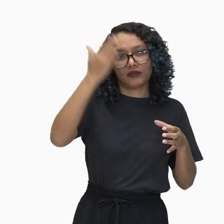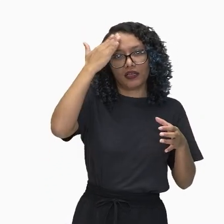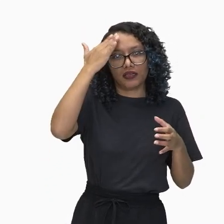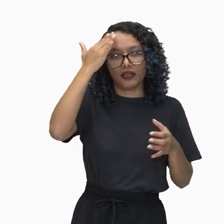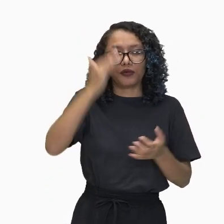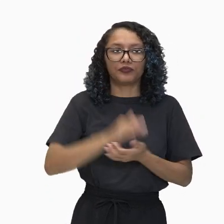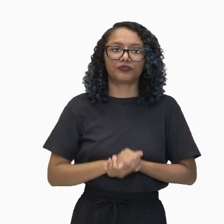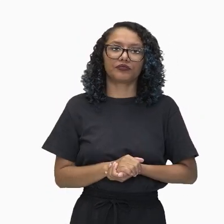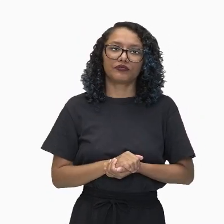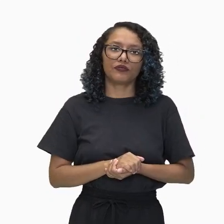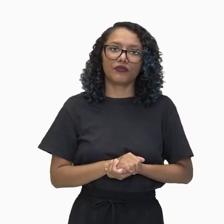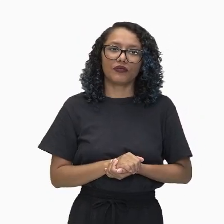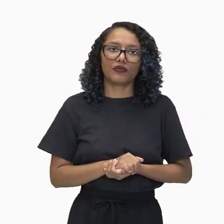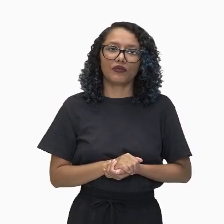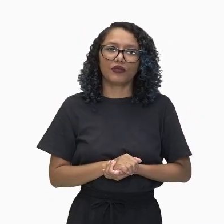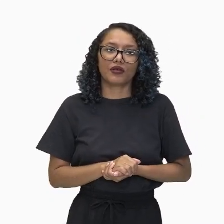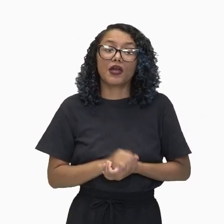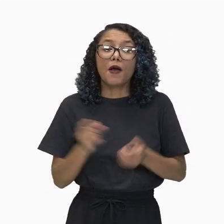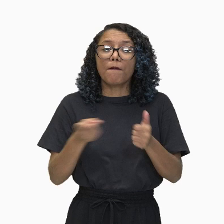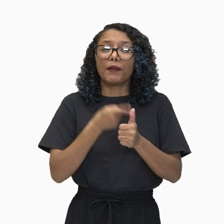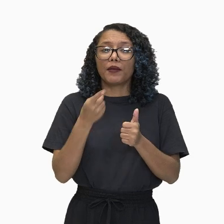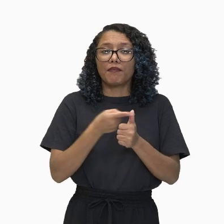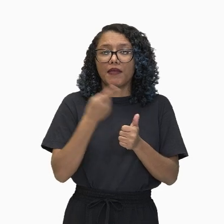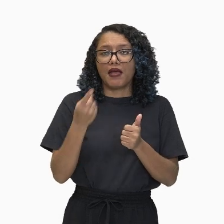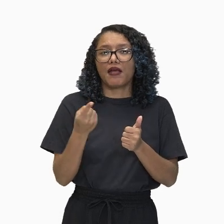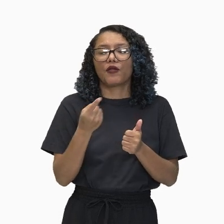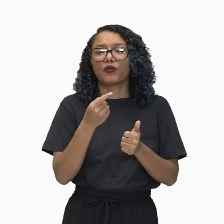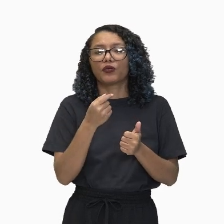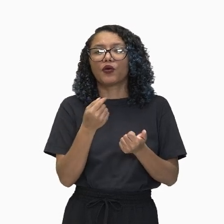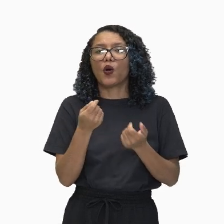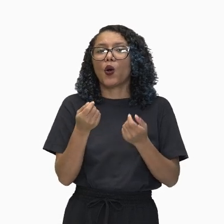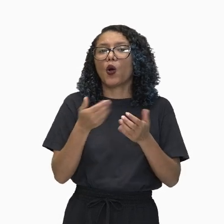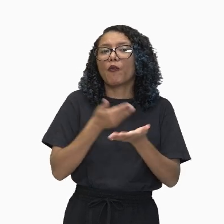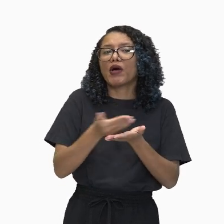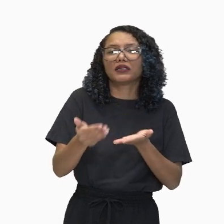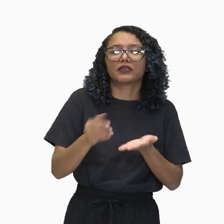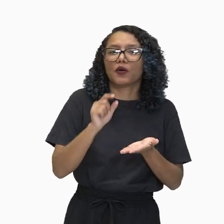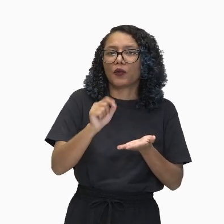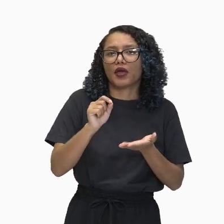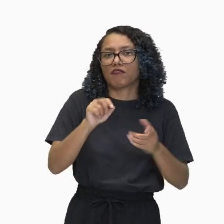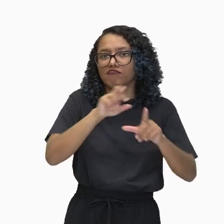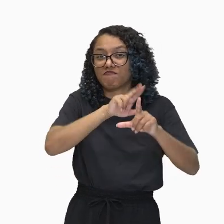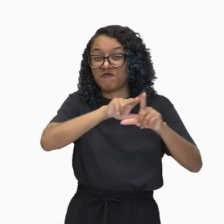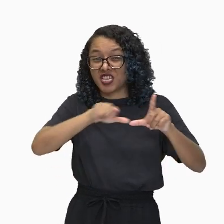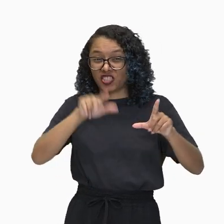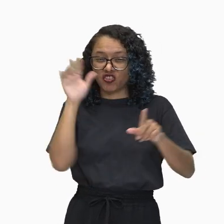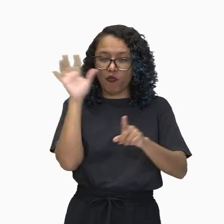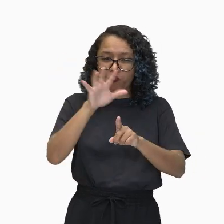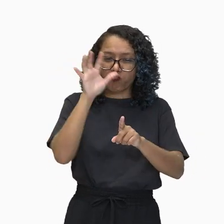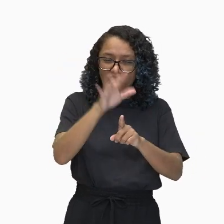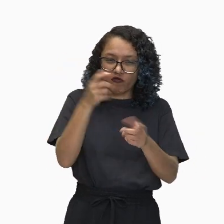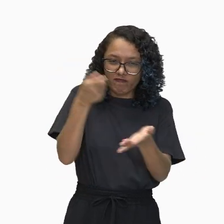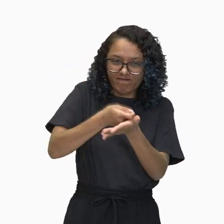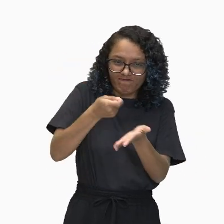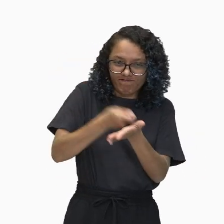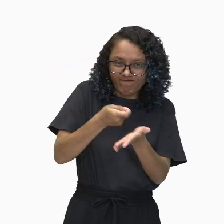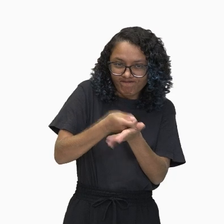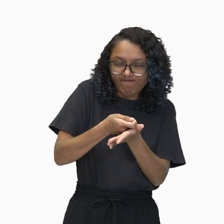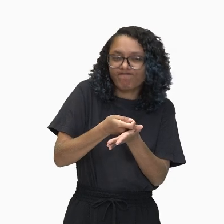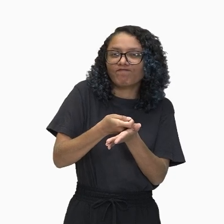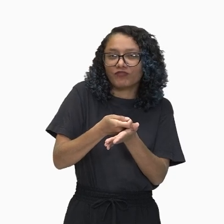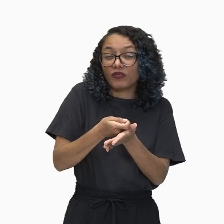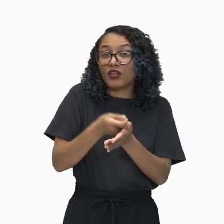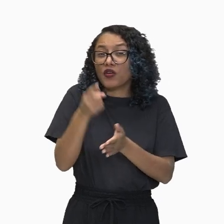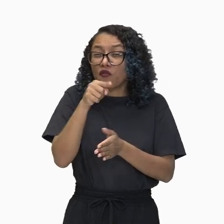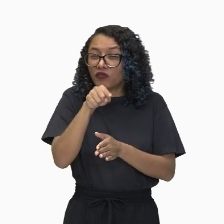a questão da imposição midiática na atualidade. Quantas vezes você talvez tenha